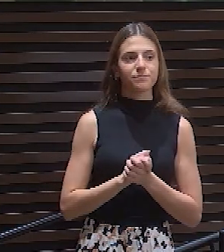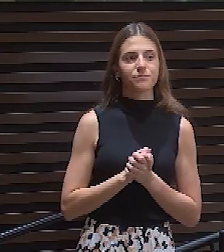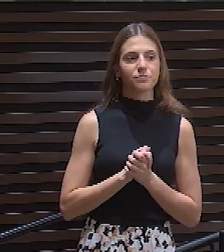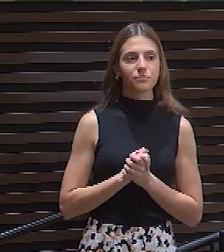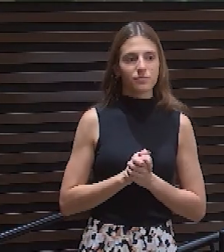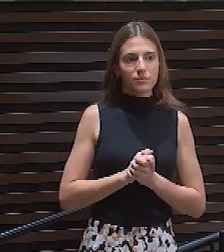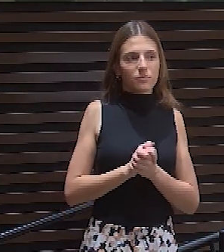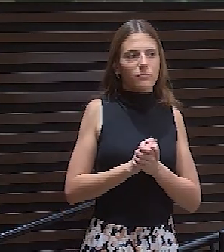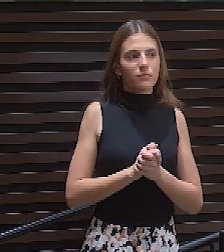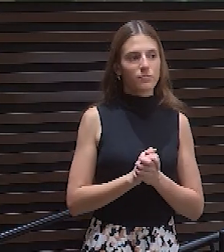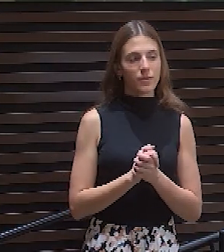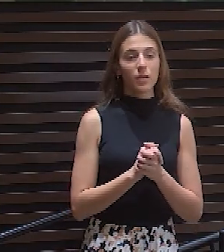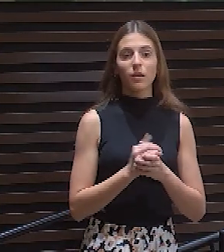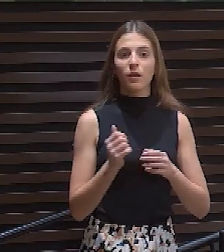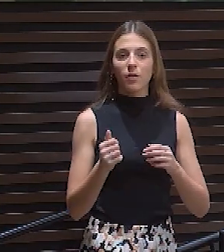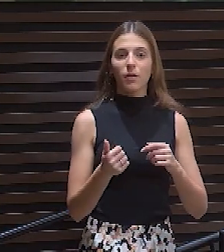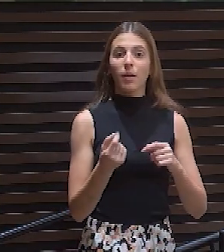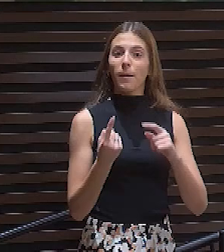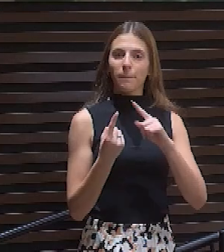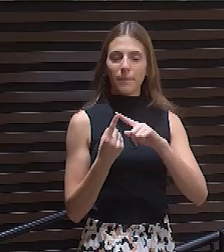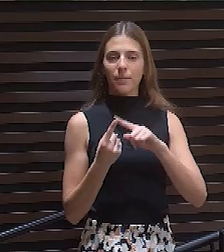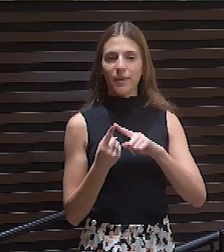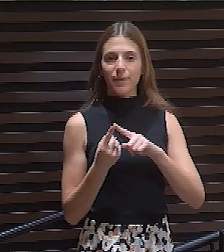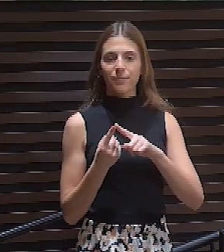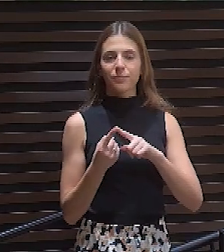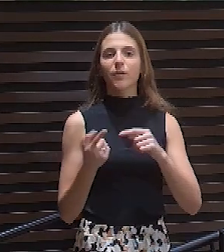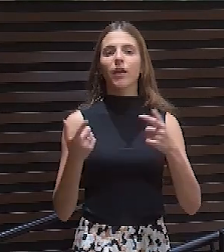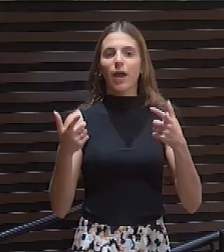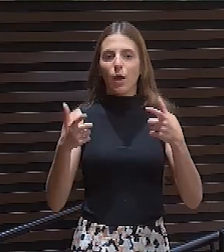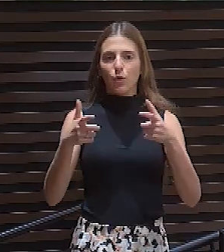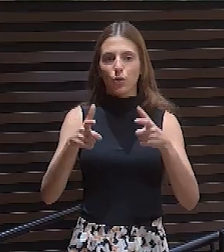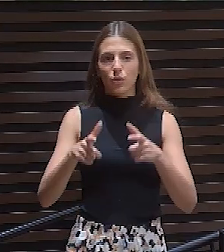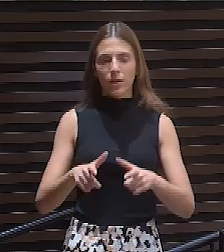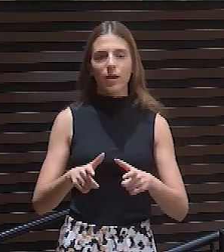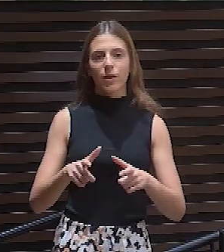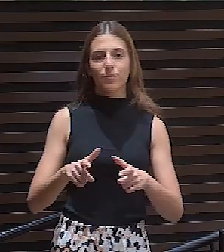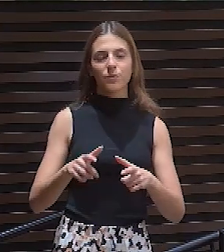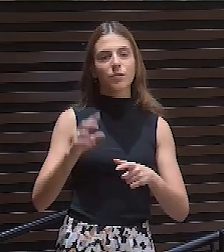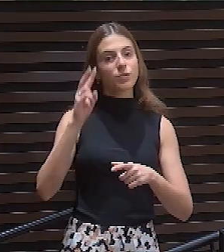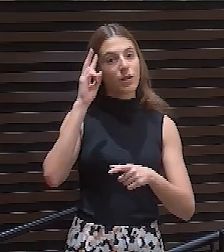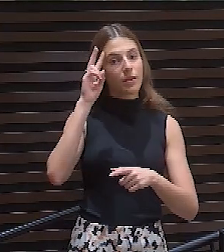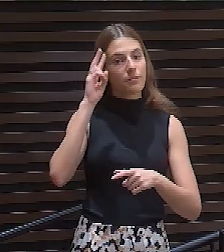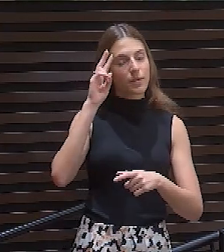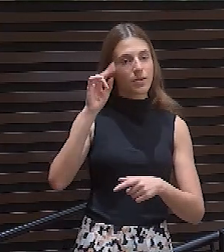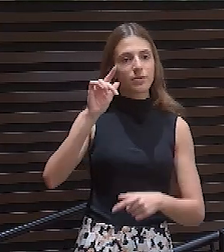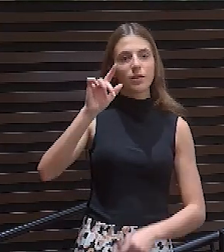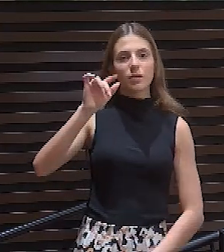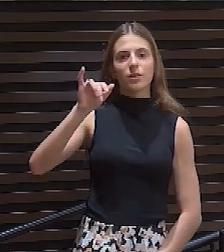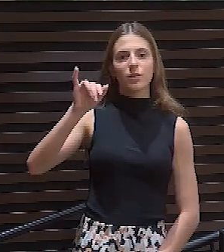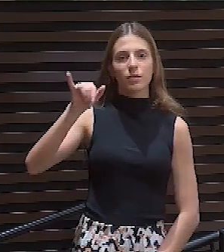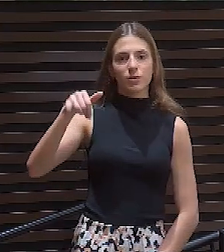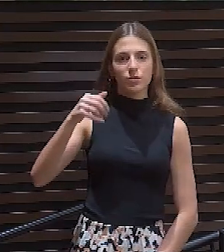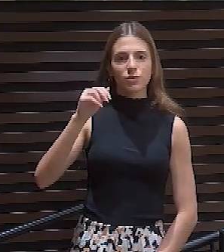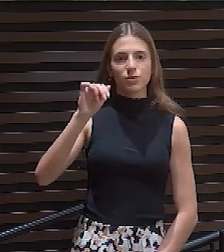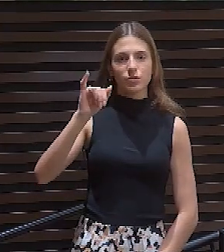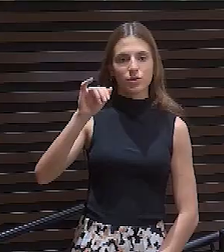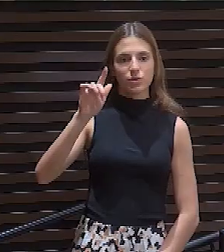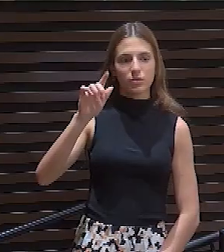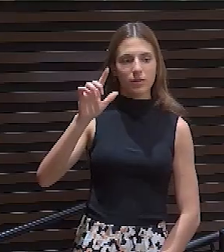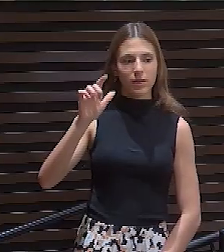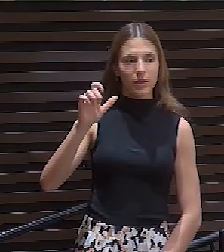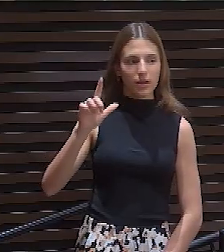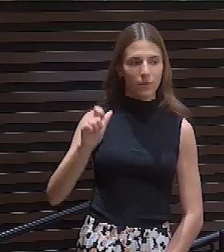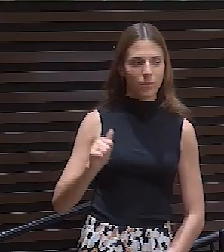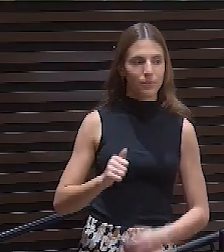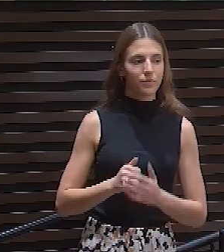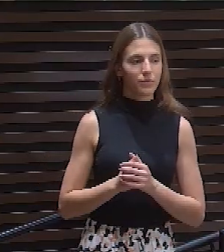Então, em primeiro lugar, Gilgal é um lugar de memória. As duas coleções de pedras tipificando a morte e a ressurreição.